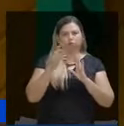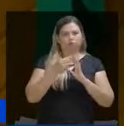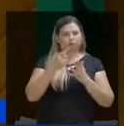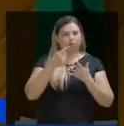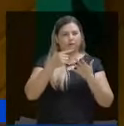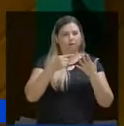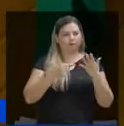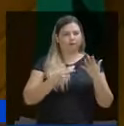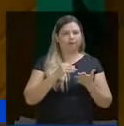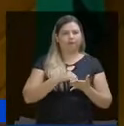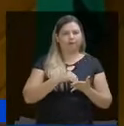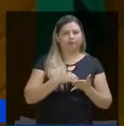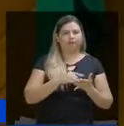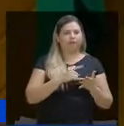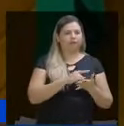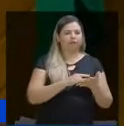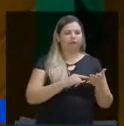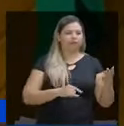legal materialmente.